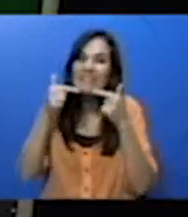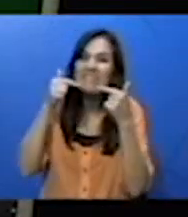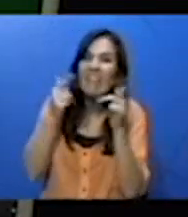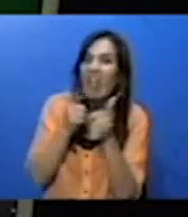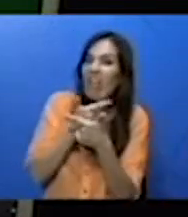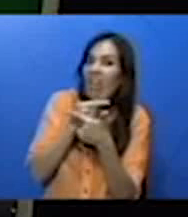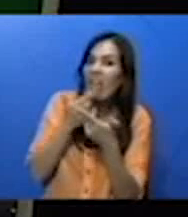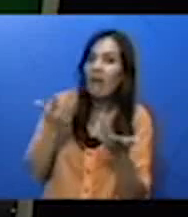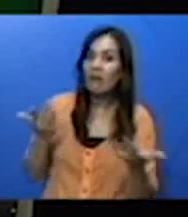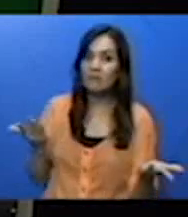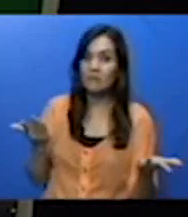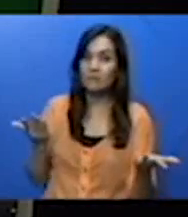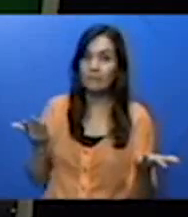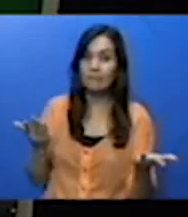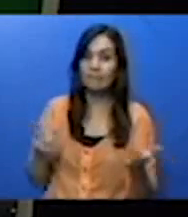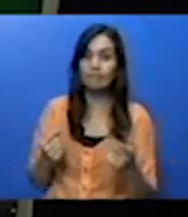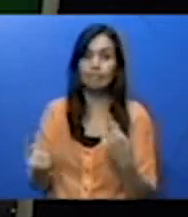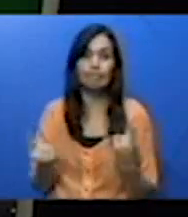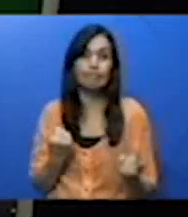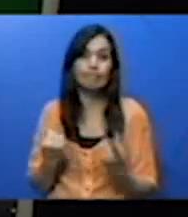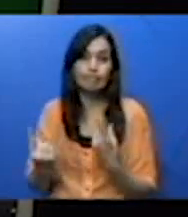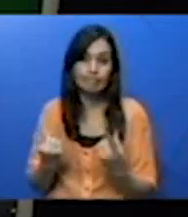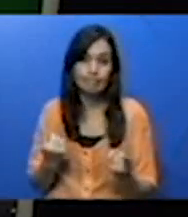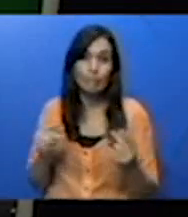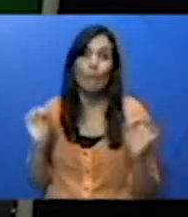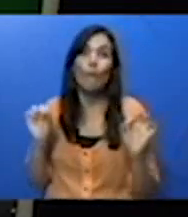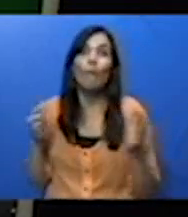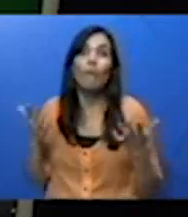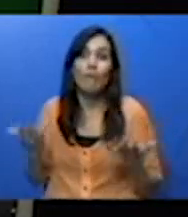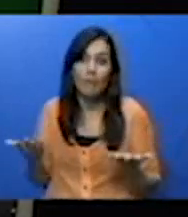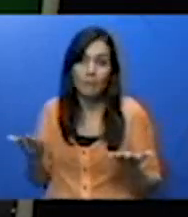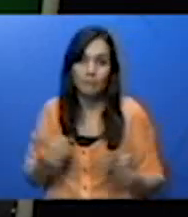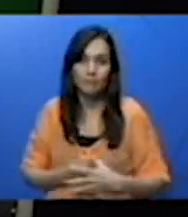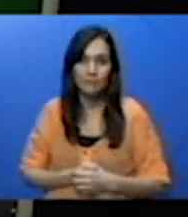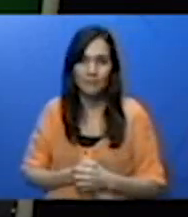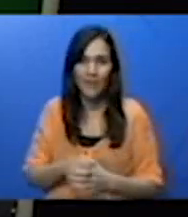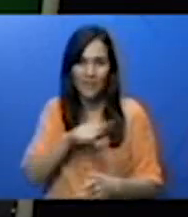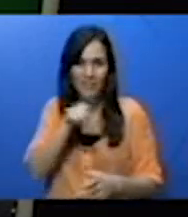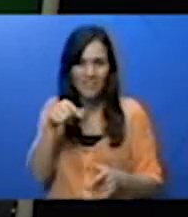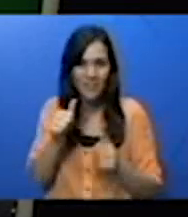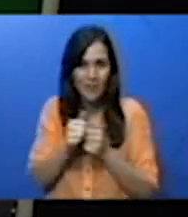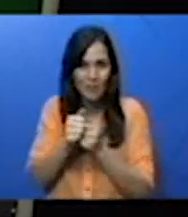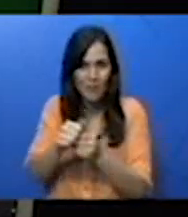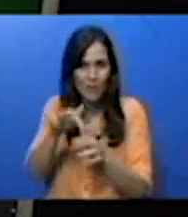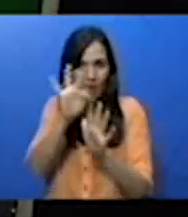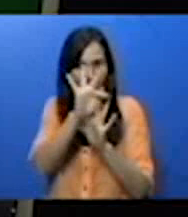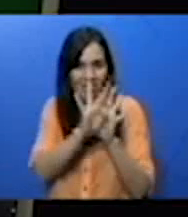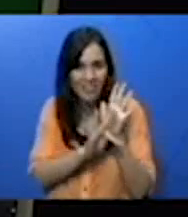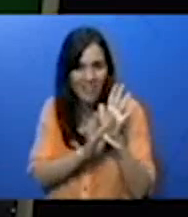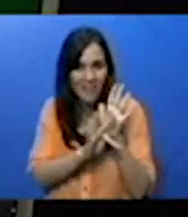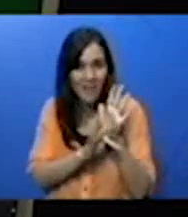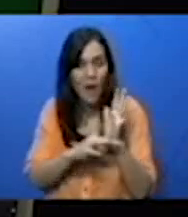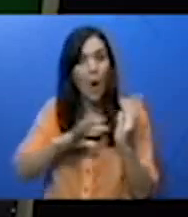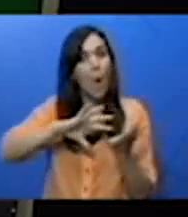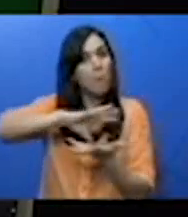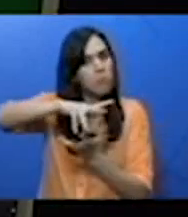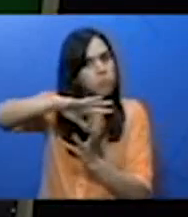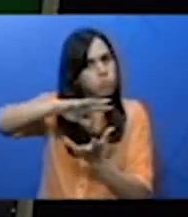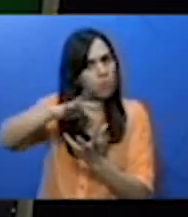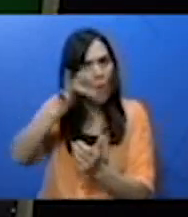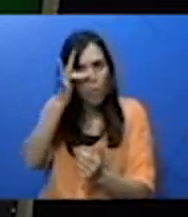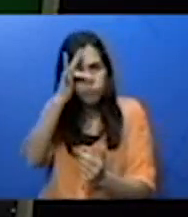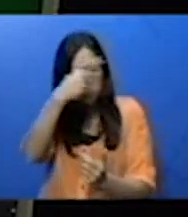como disse, que ela era zombeteira, gostava de fazer gracinhas? Vocês acompanharam no texto? Que bola intrigante é essa,